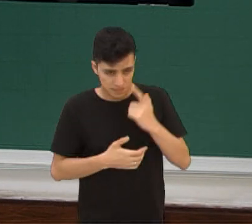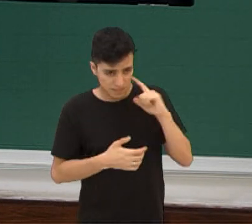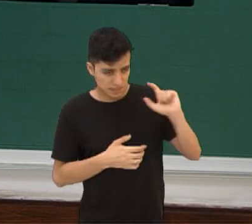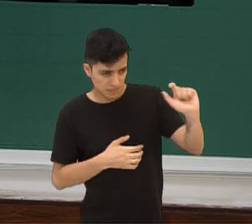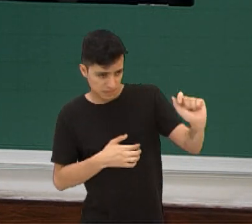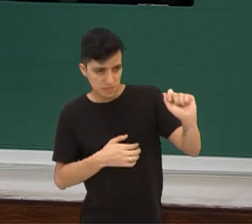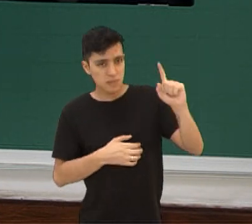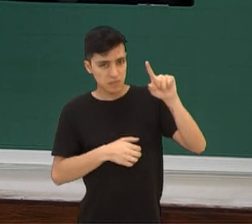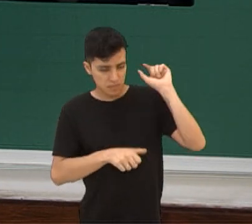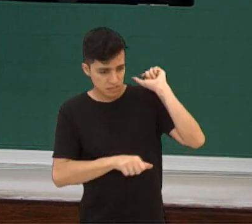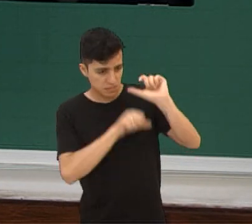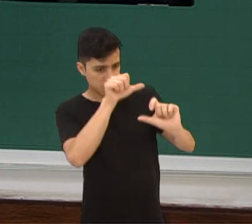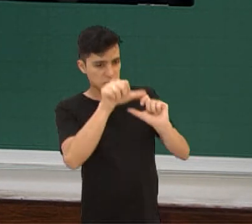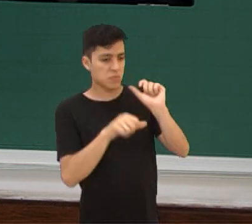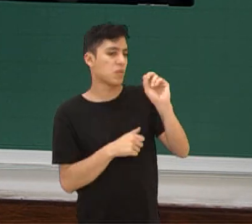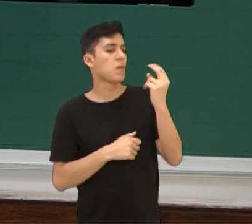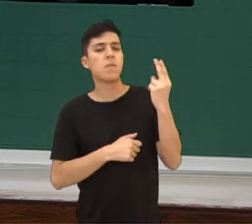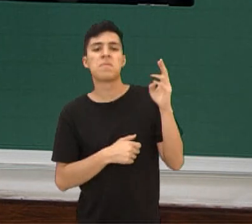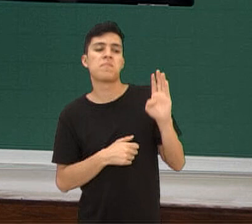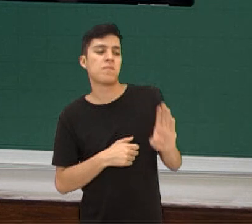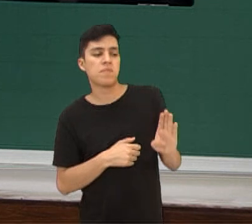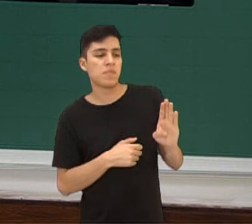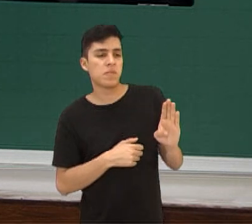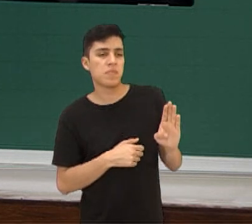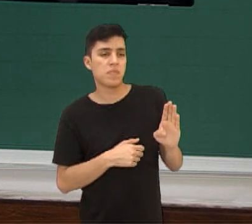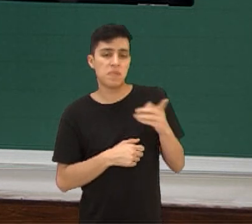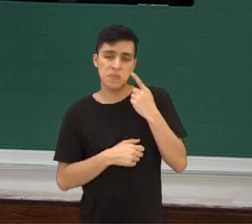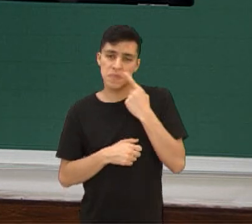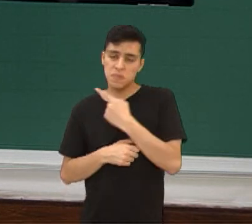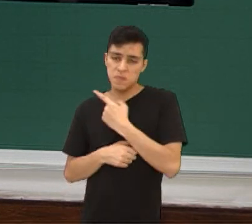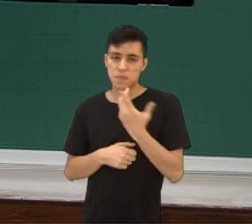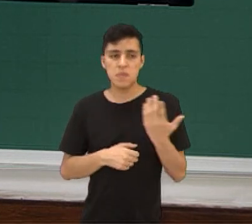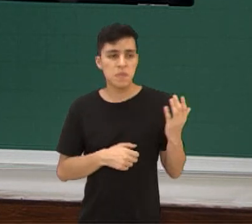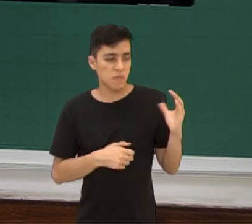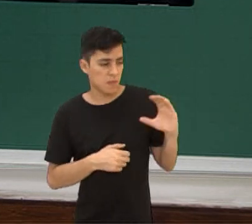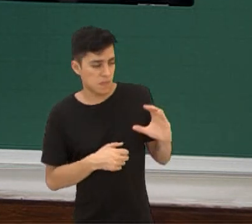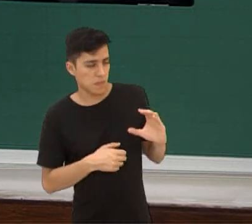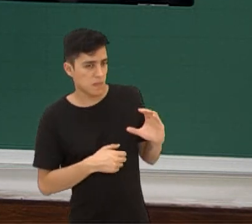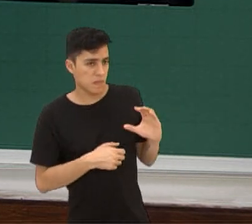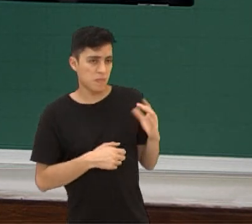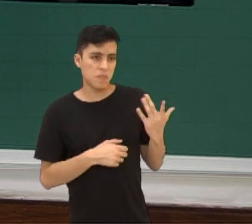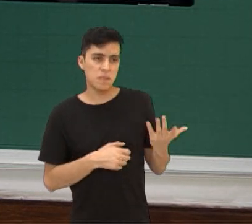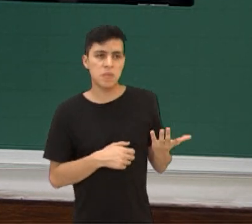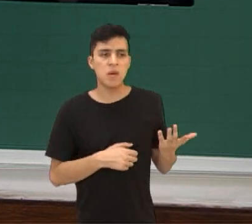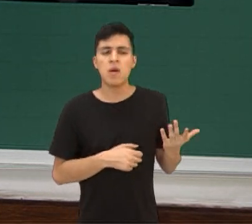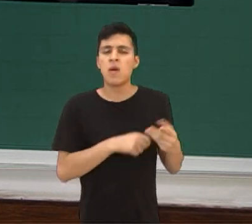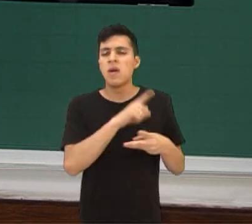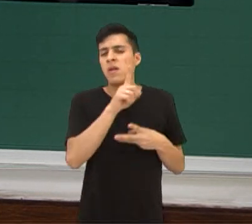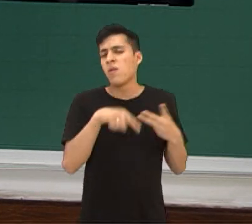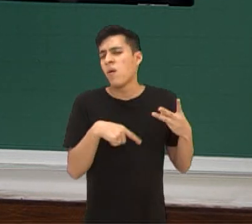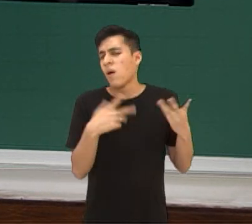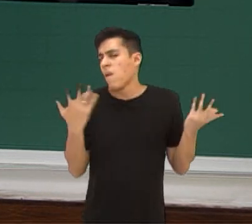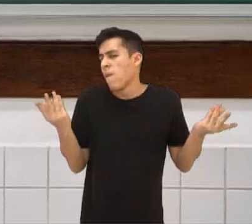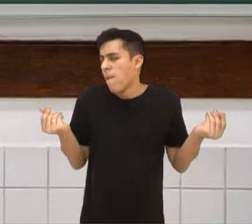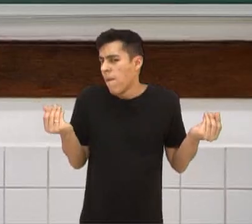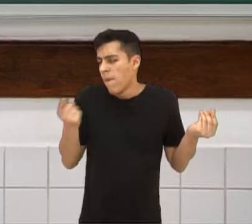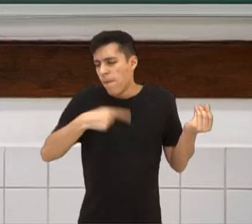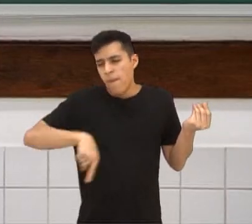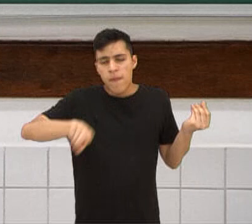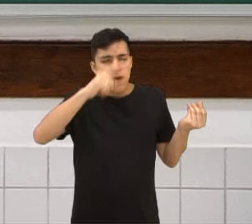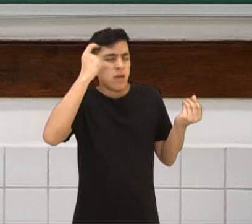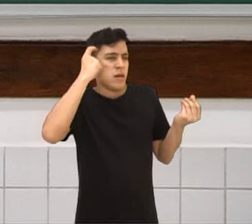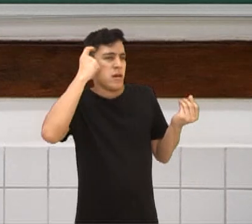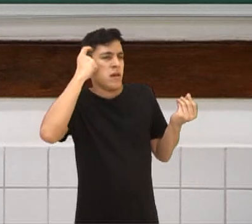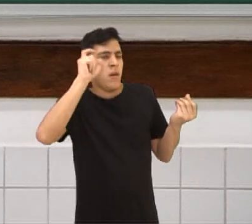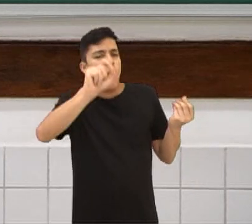A, transformações, ou letra B, gusto, desgusto, ou letra C, emoções? Pensem um pouquinho aí, o